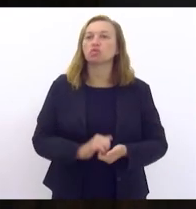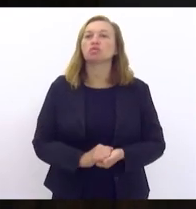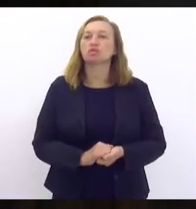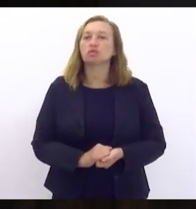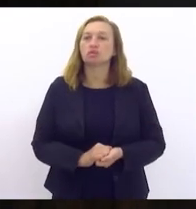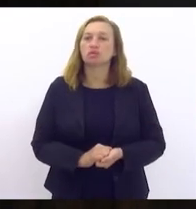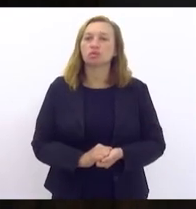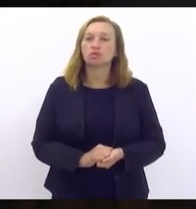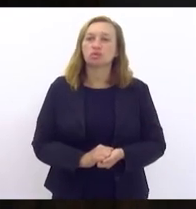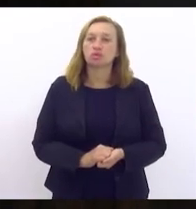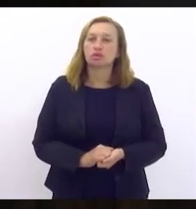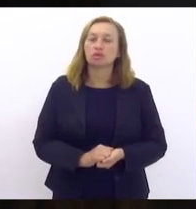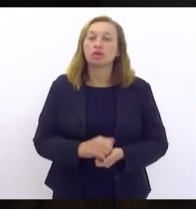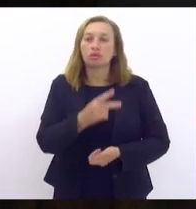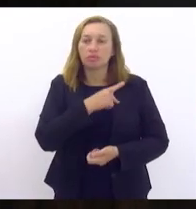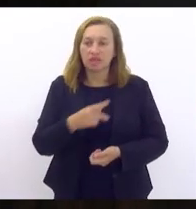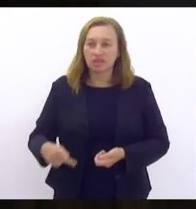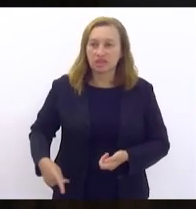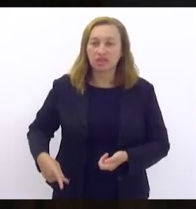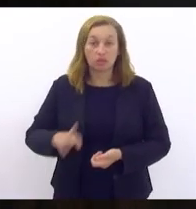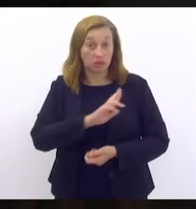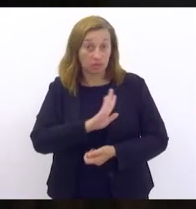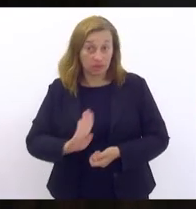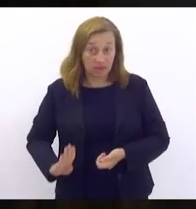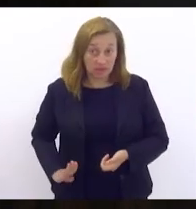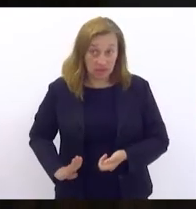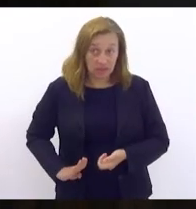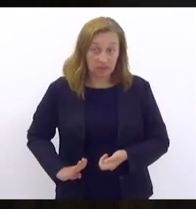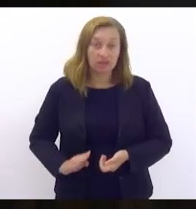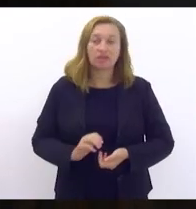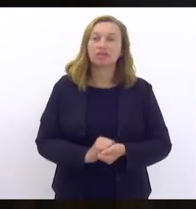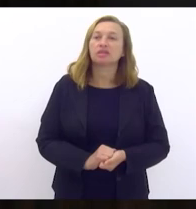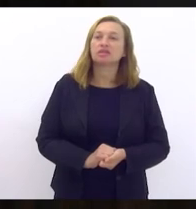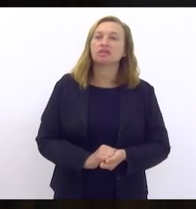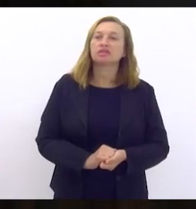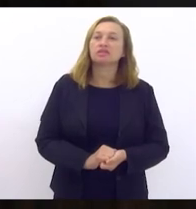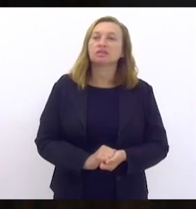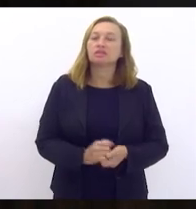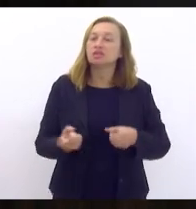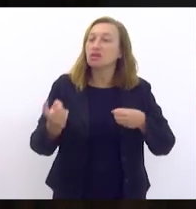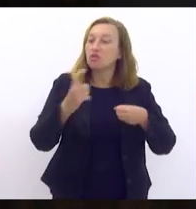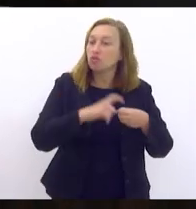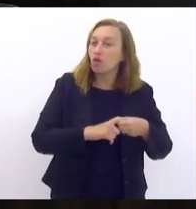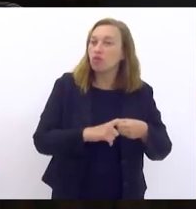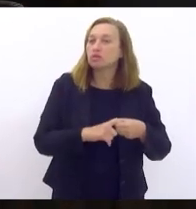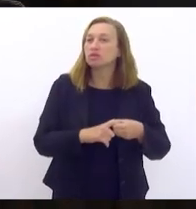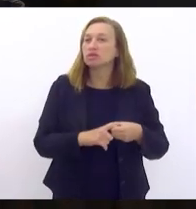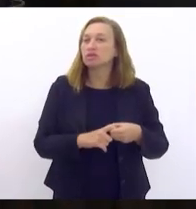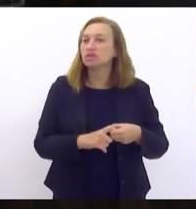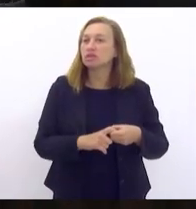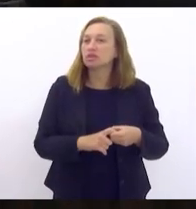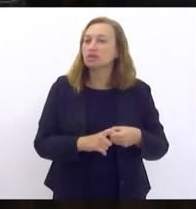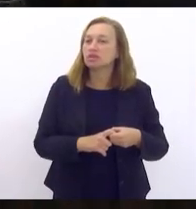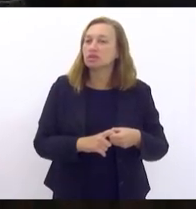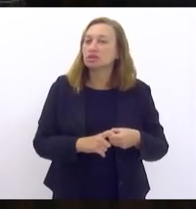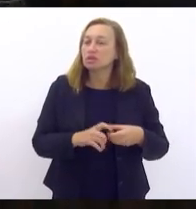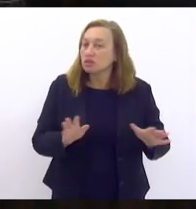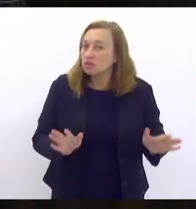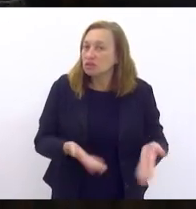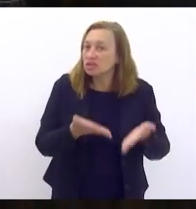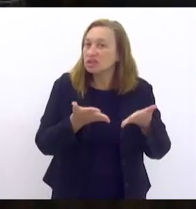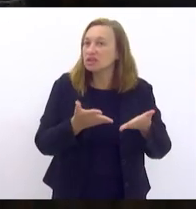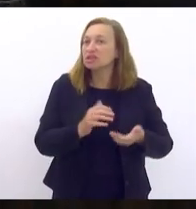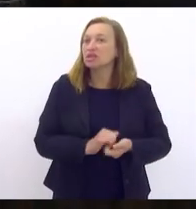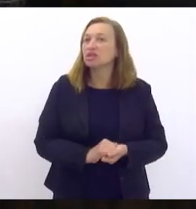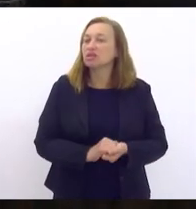ao nosso Presidente Bacelar dessa retomada da nossa é dos incentivos